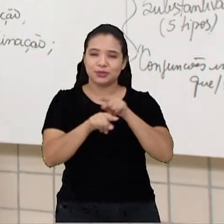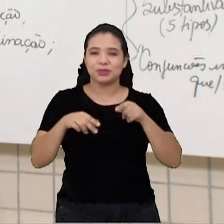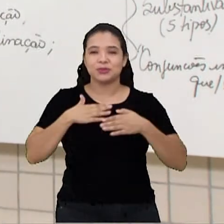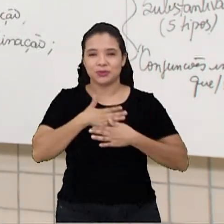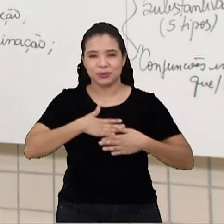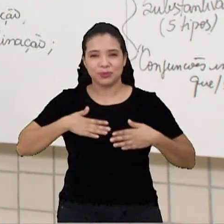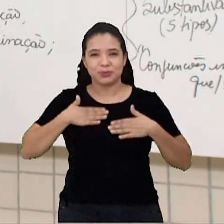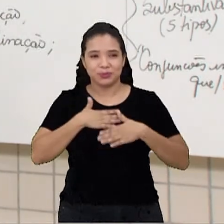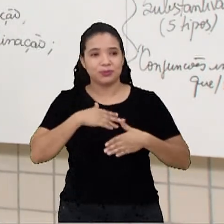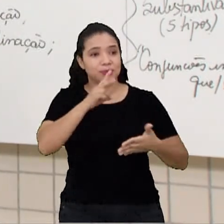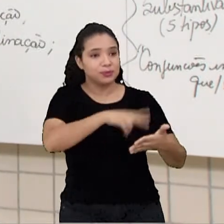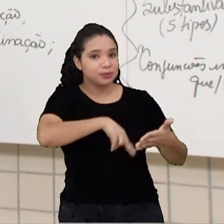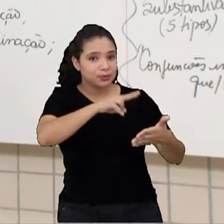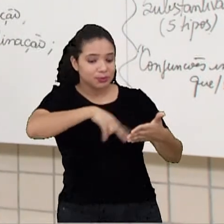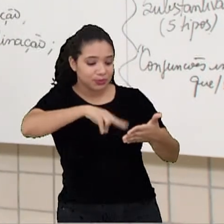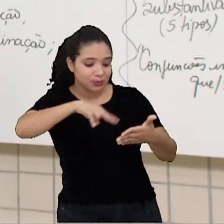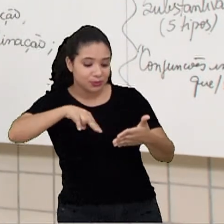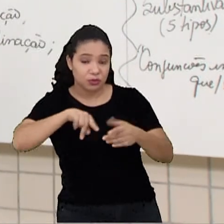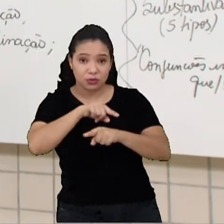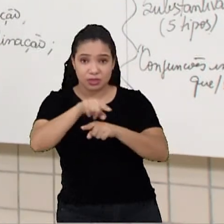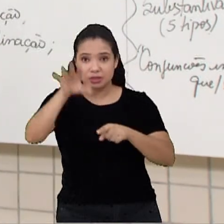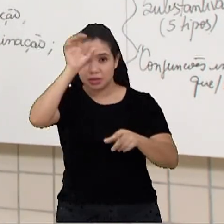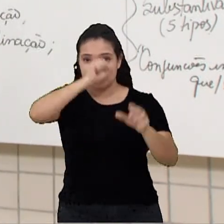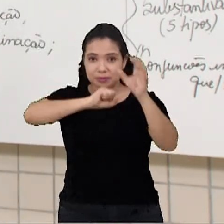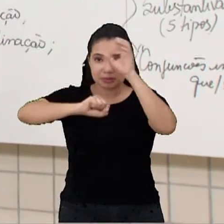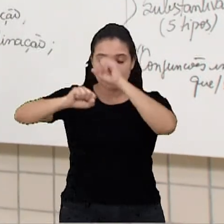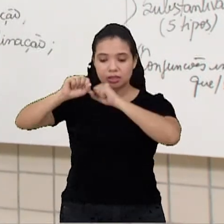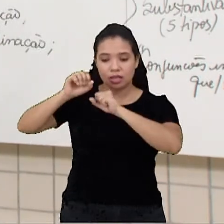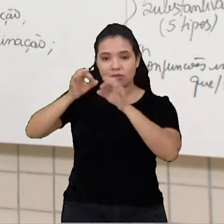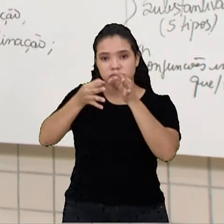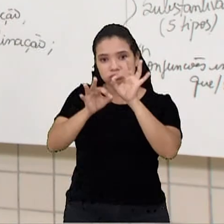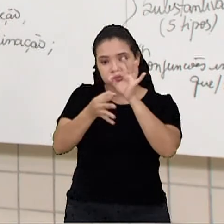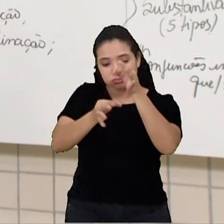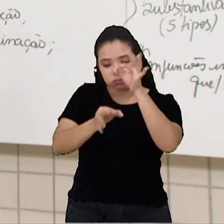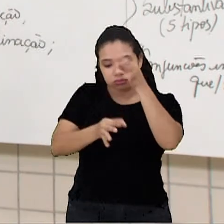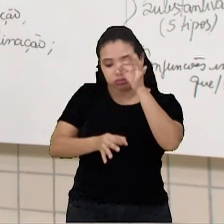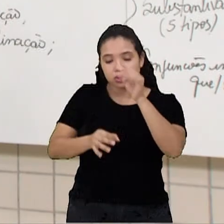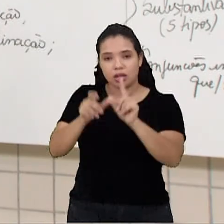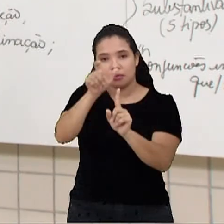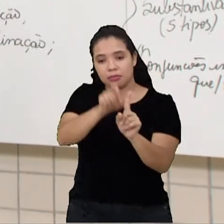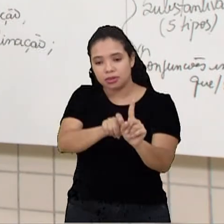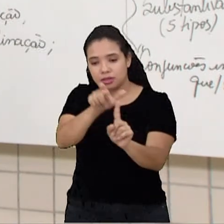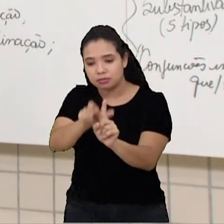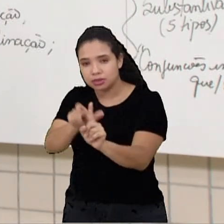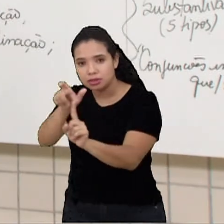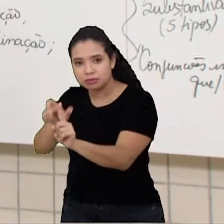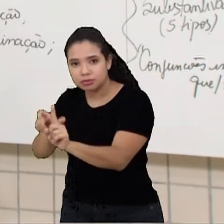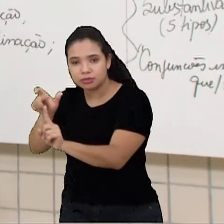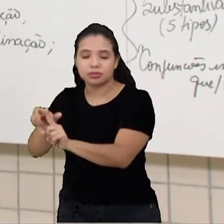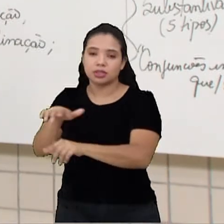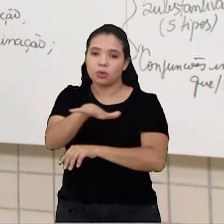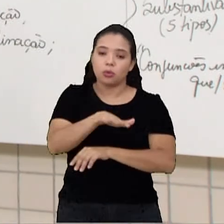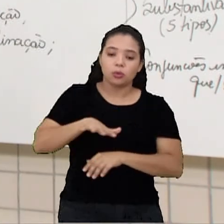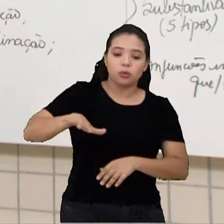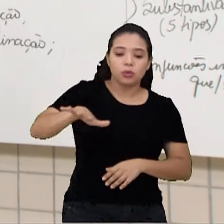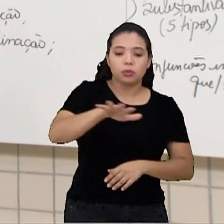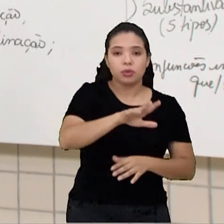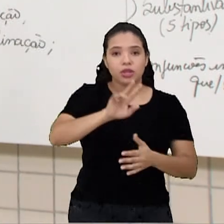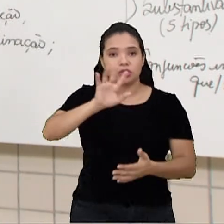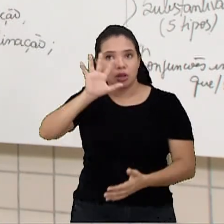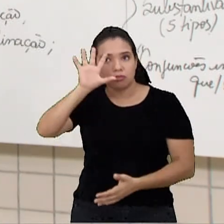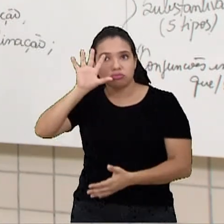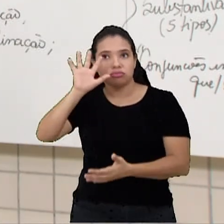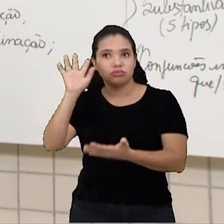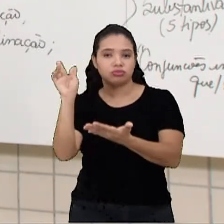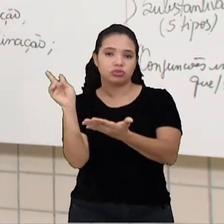bastante. Leiam bem para vocês conhecerem todo o enredo, os personagens, o ambiente, onde foi que